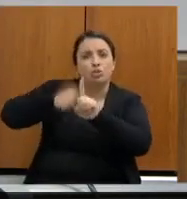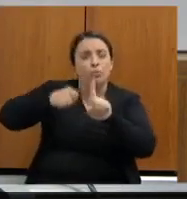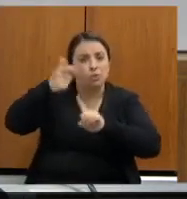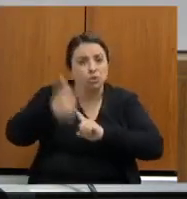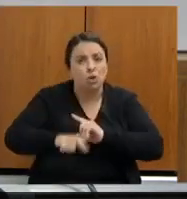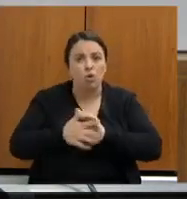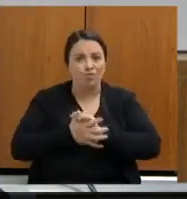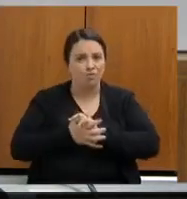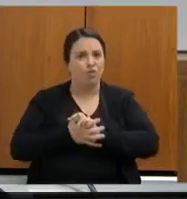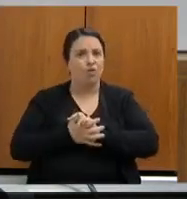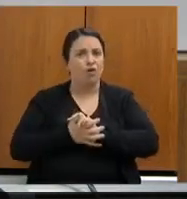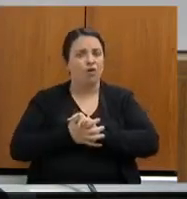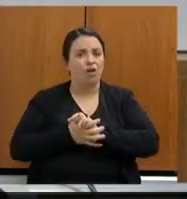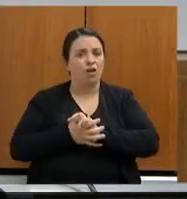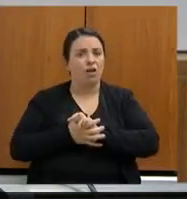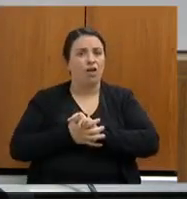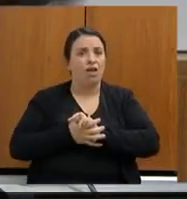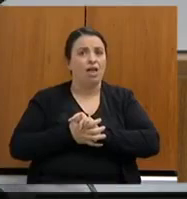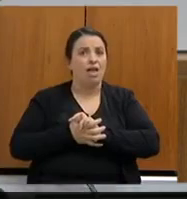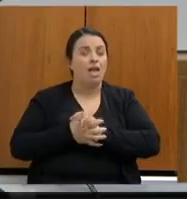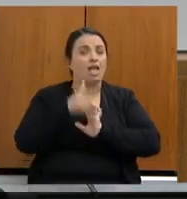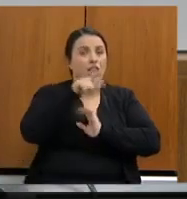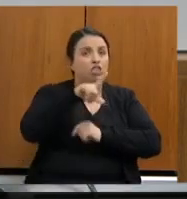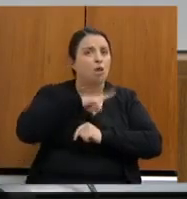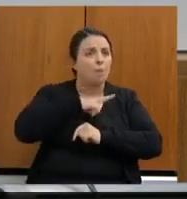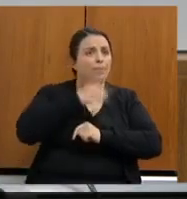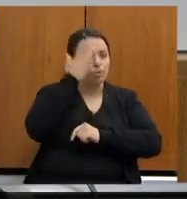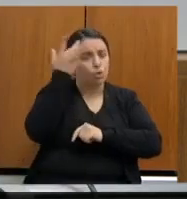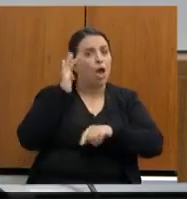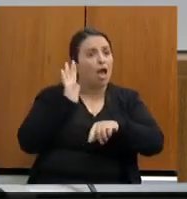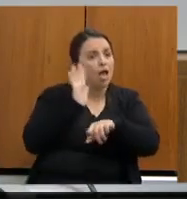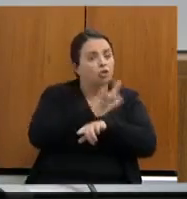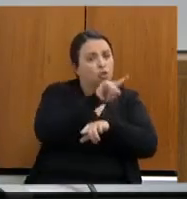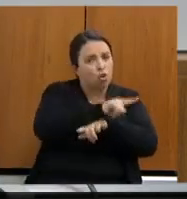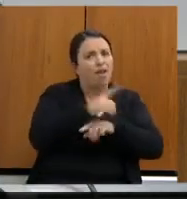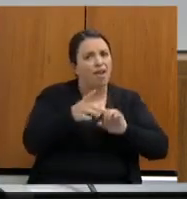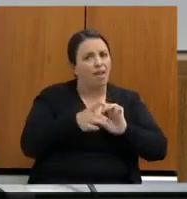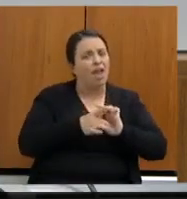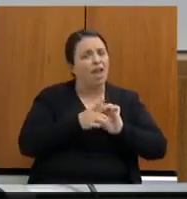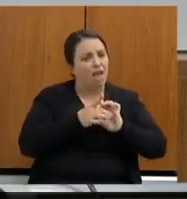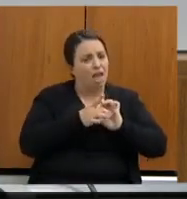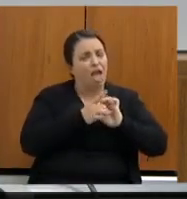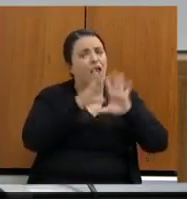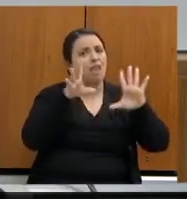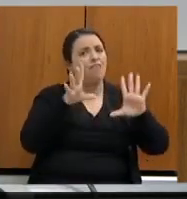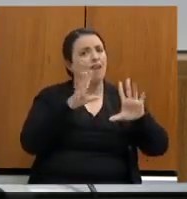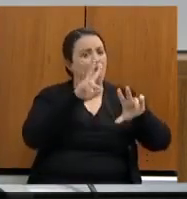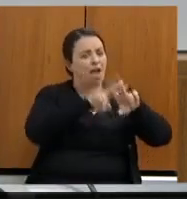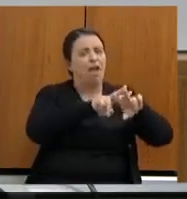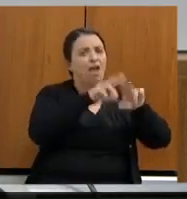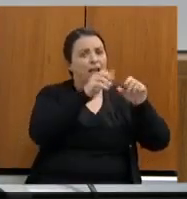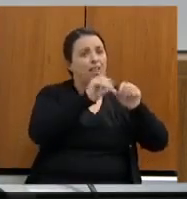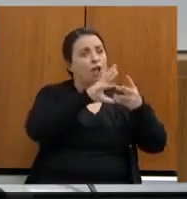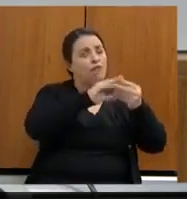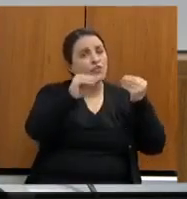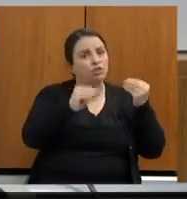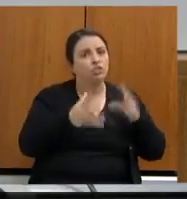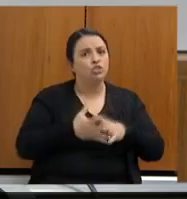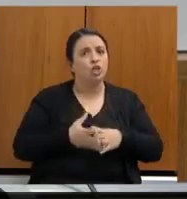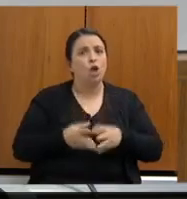beneficiado por um saidão ele era a prova viva hoje não mais viva de que esse sistema legislativo